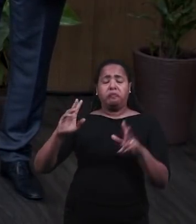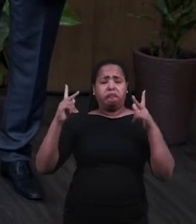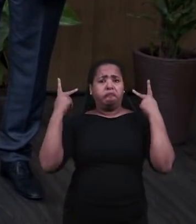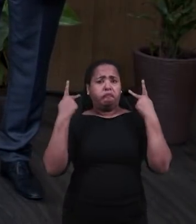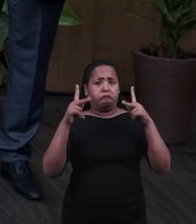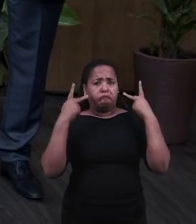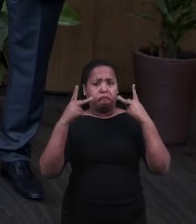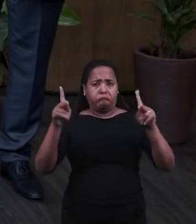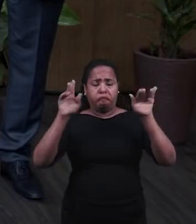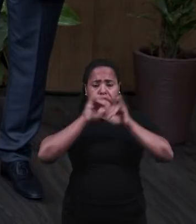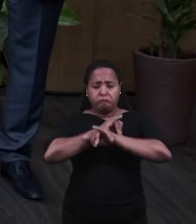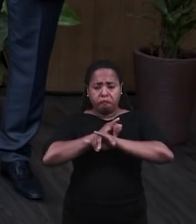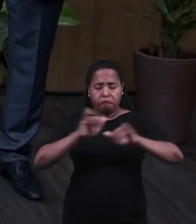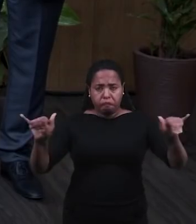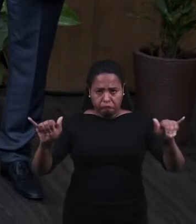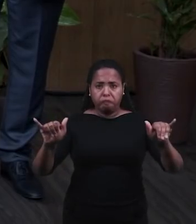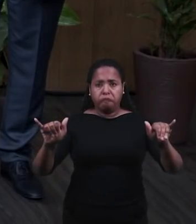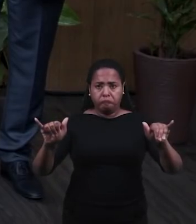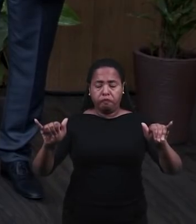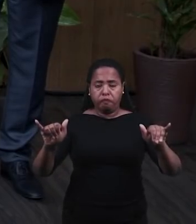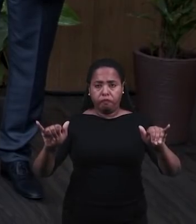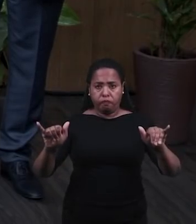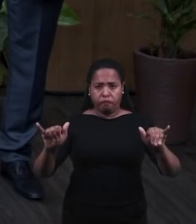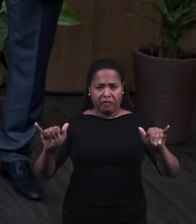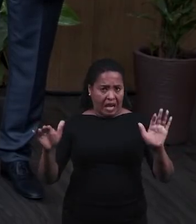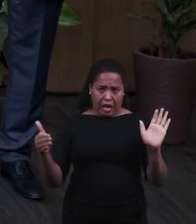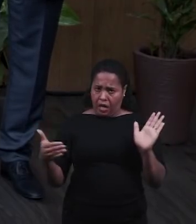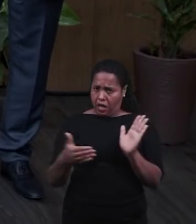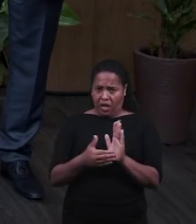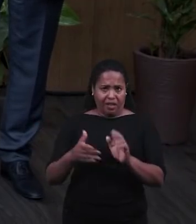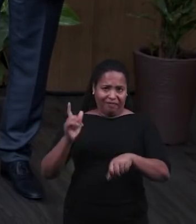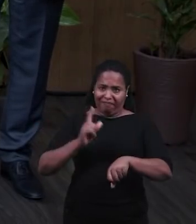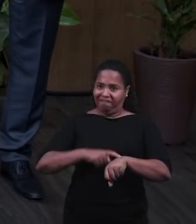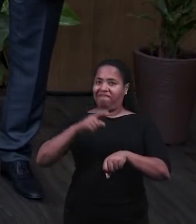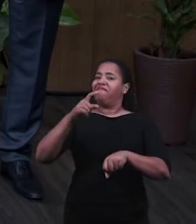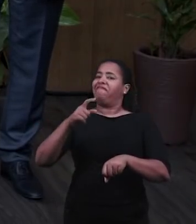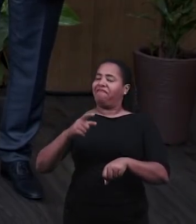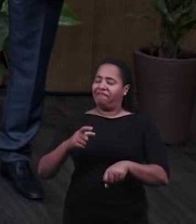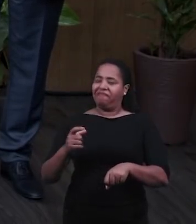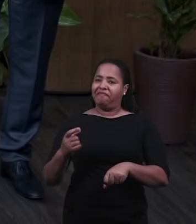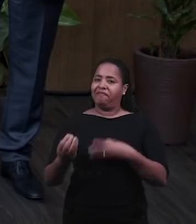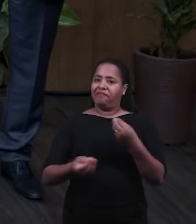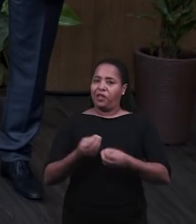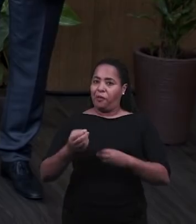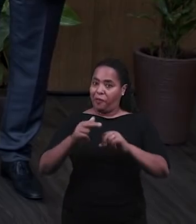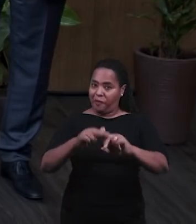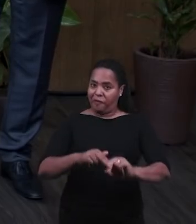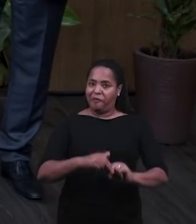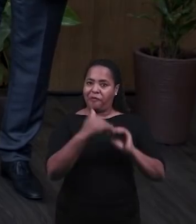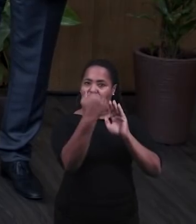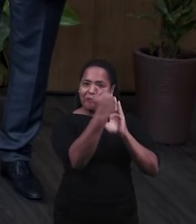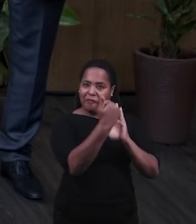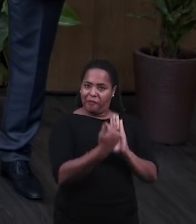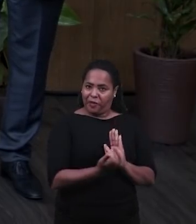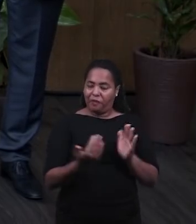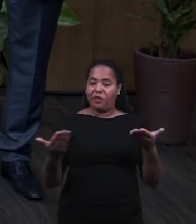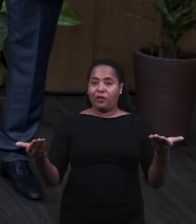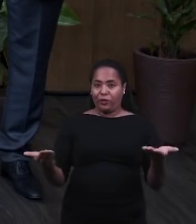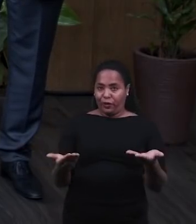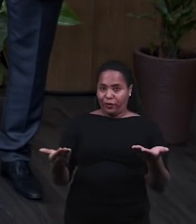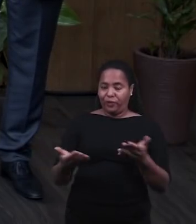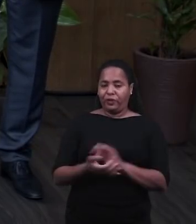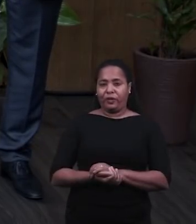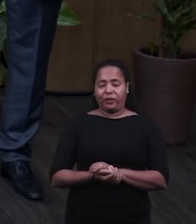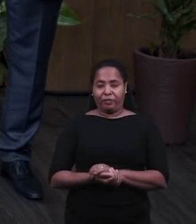pregada, anunciada, inclusive neste momento, através deste programa, cabendo